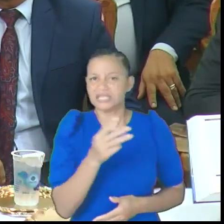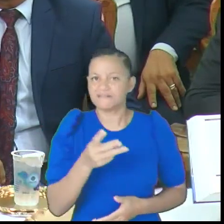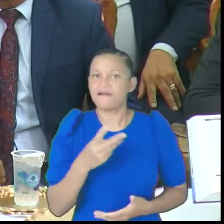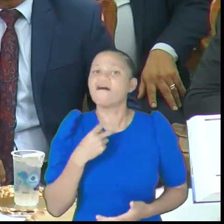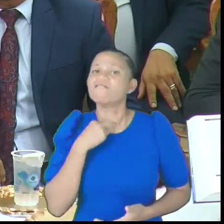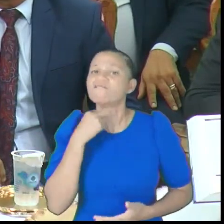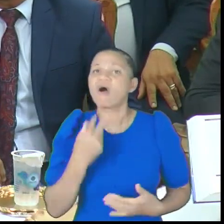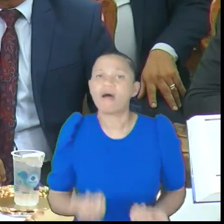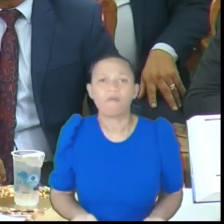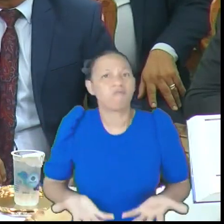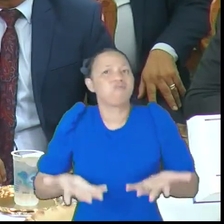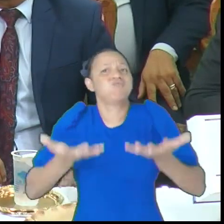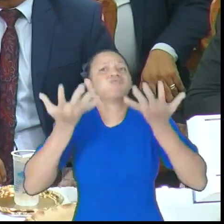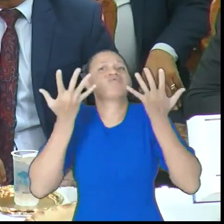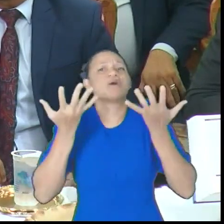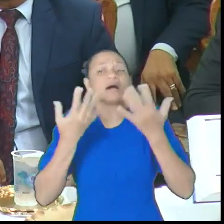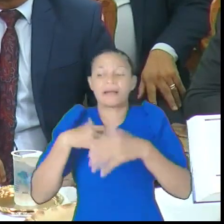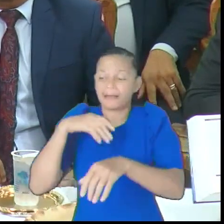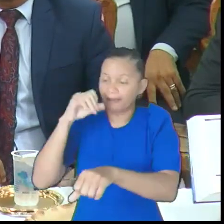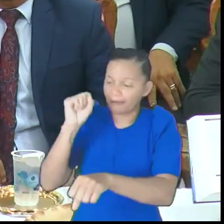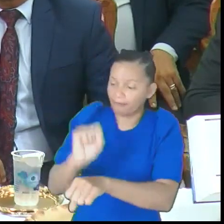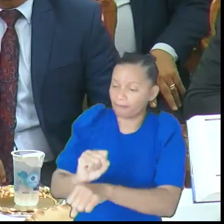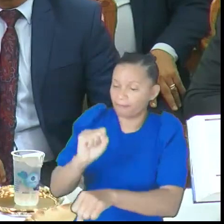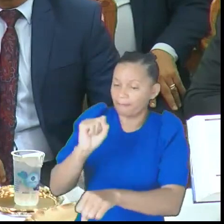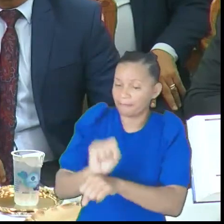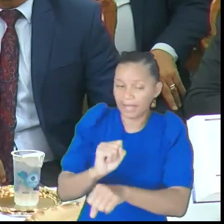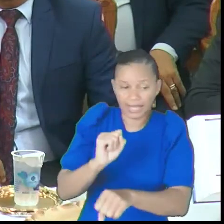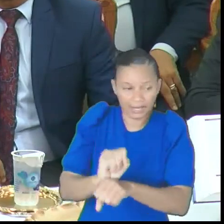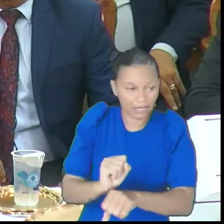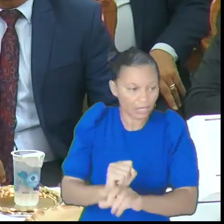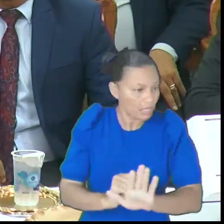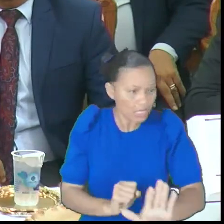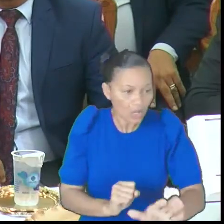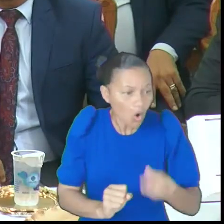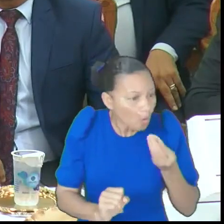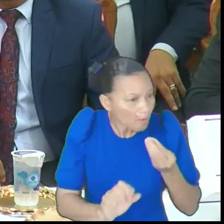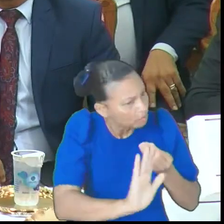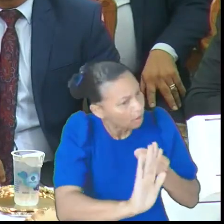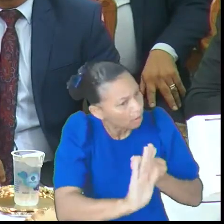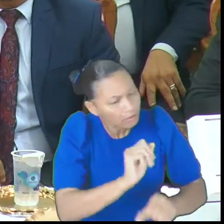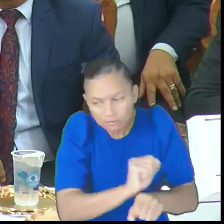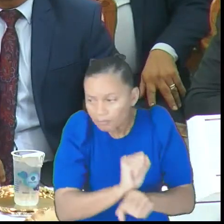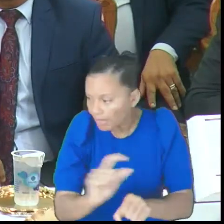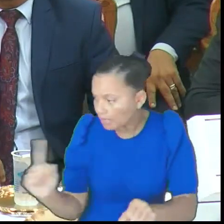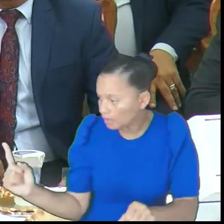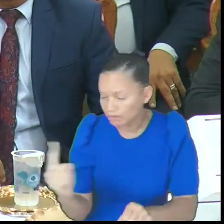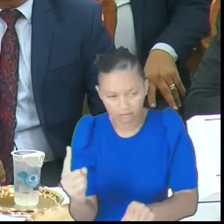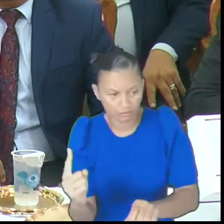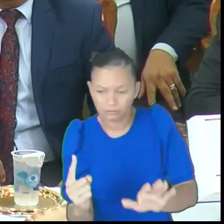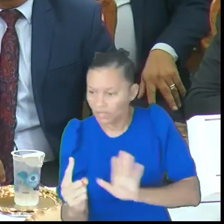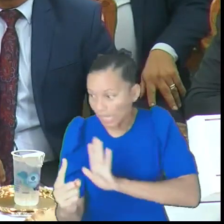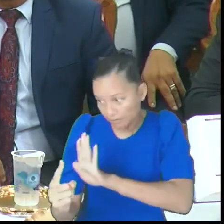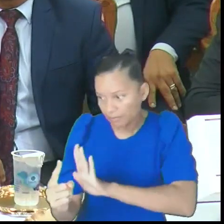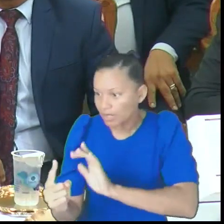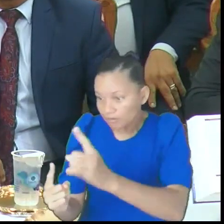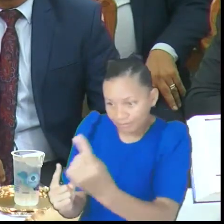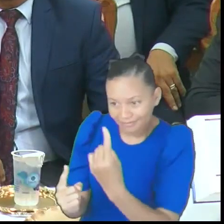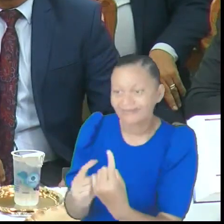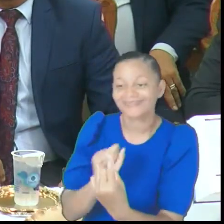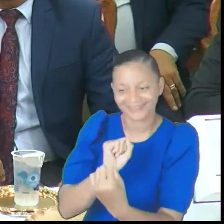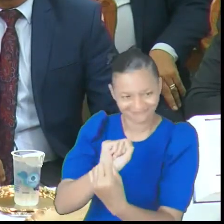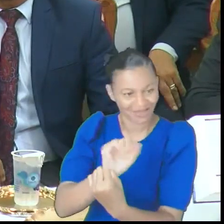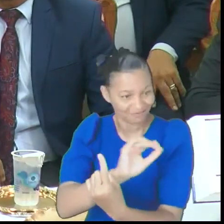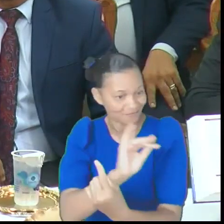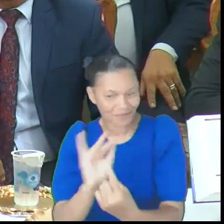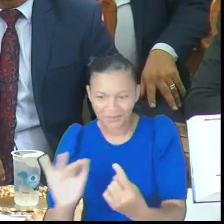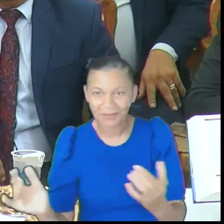final, que dizia: esperais uns pelos outros. Portanto, meus